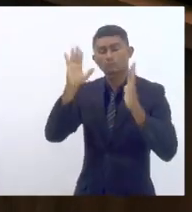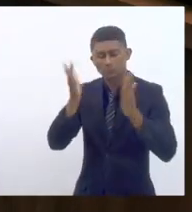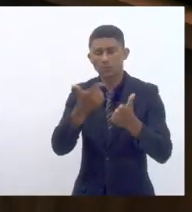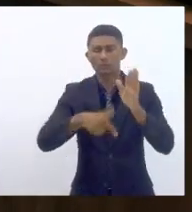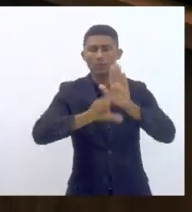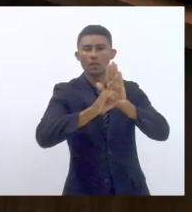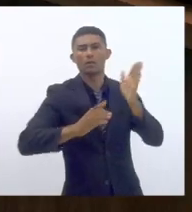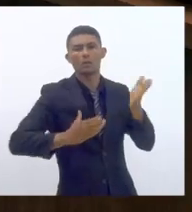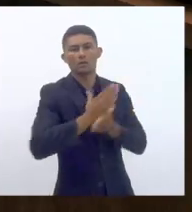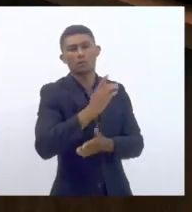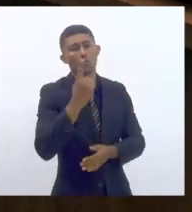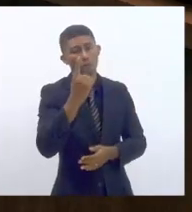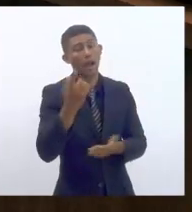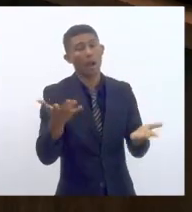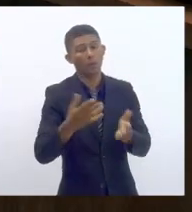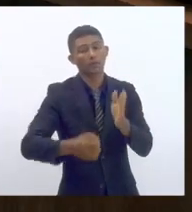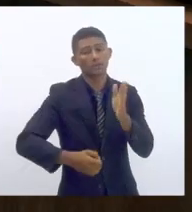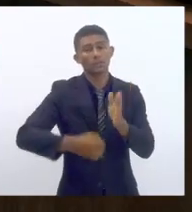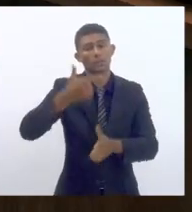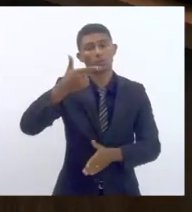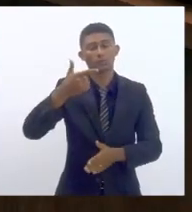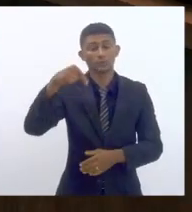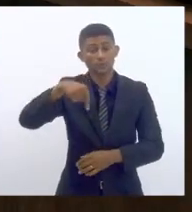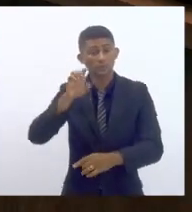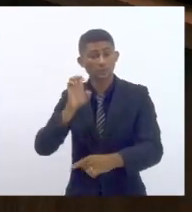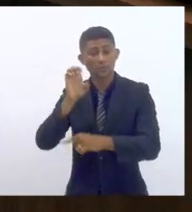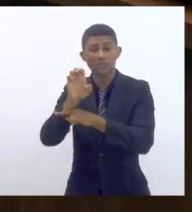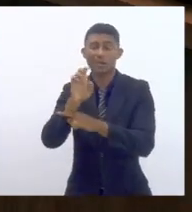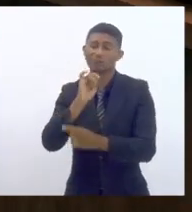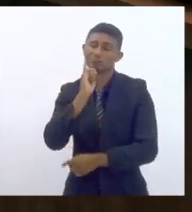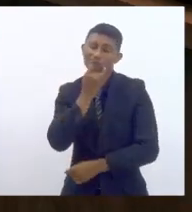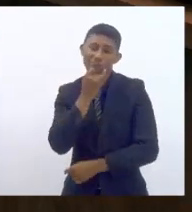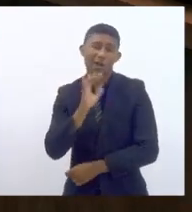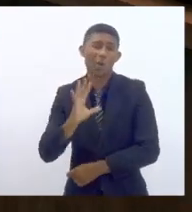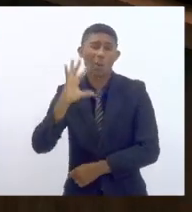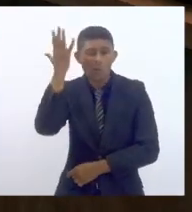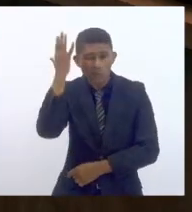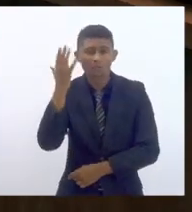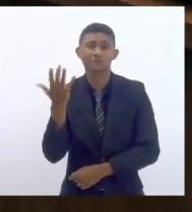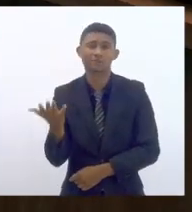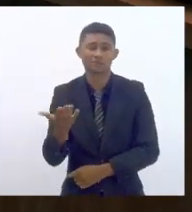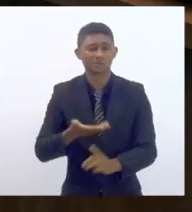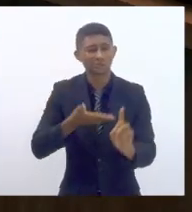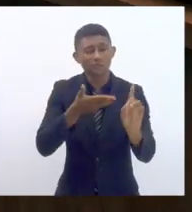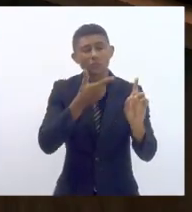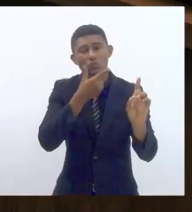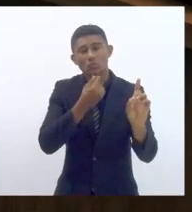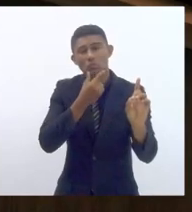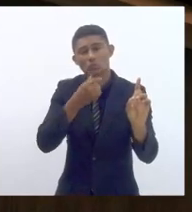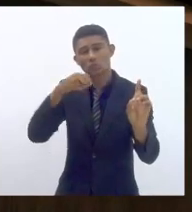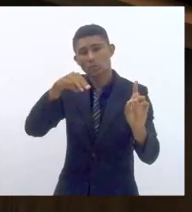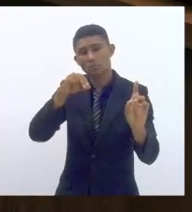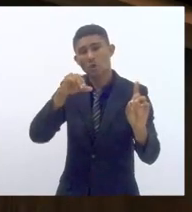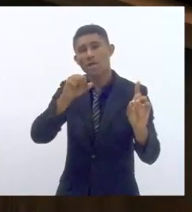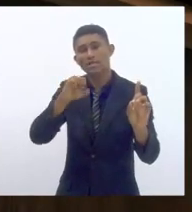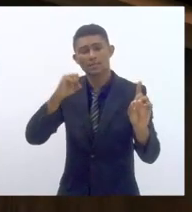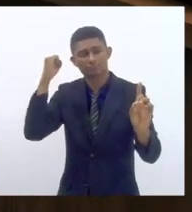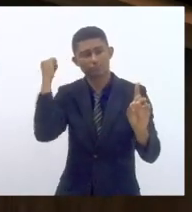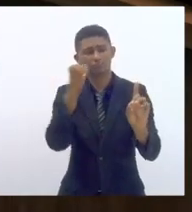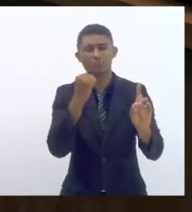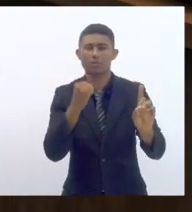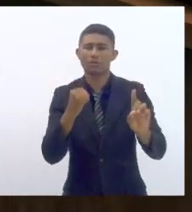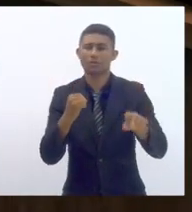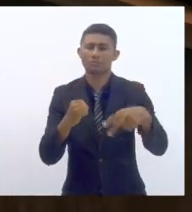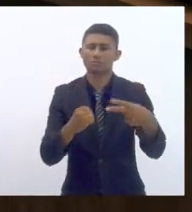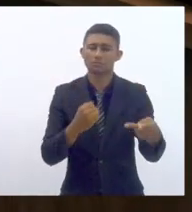essa é a segunda. Esse é o Estado que, infelizmente, vivenciou o drama do assassinato do Moise, né? Isso não é a cara do Rio de Janeiro. O Rio